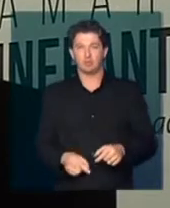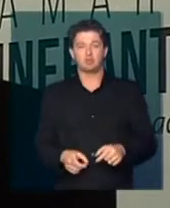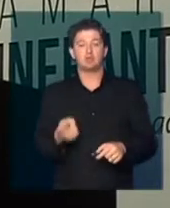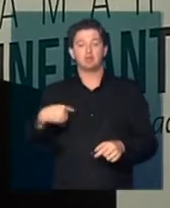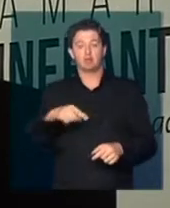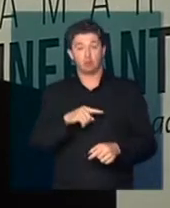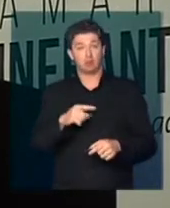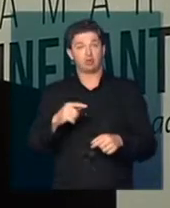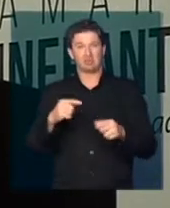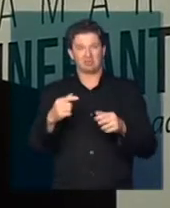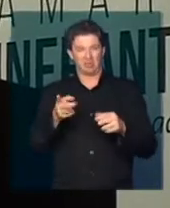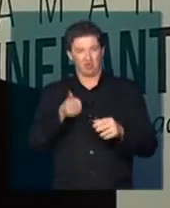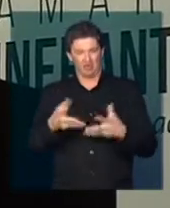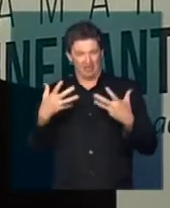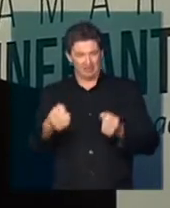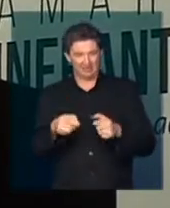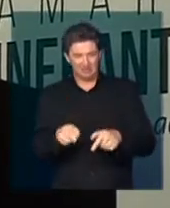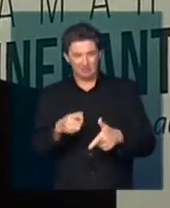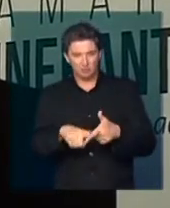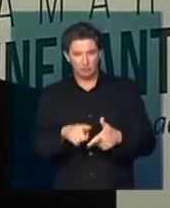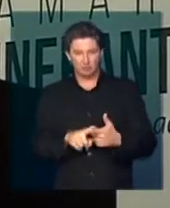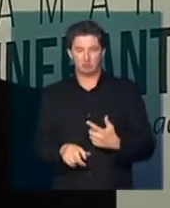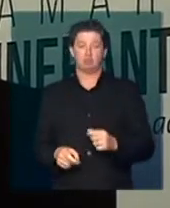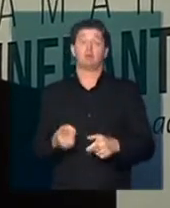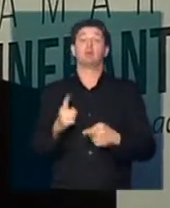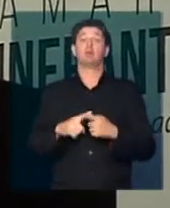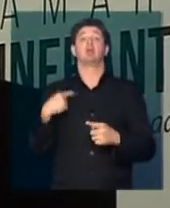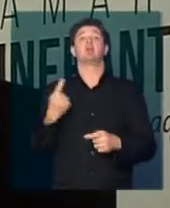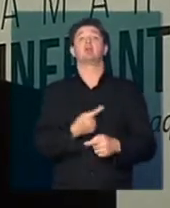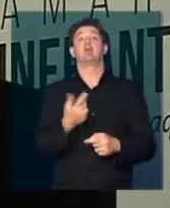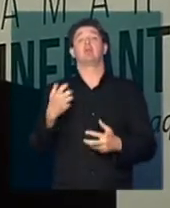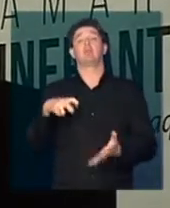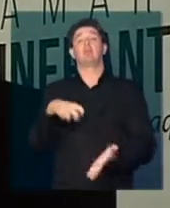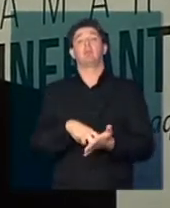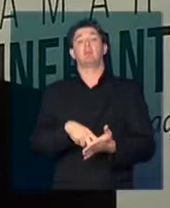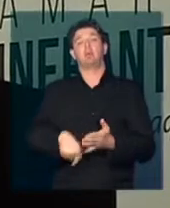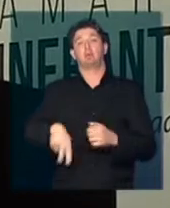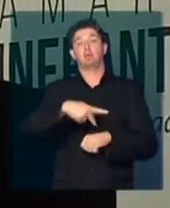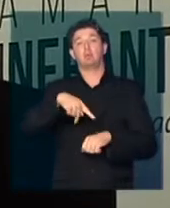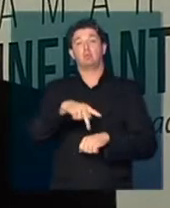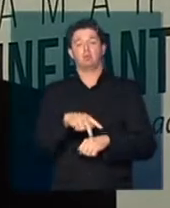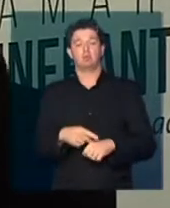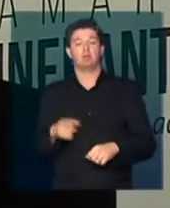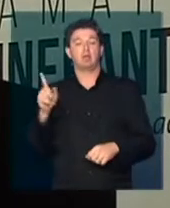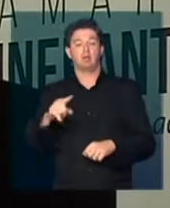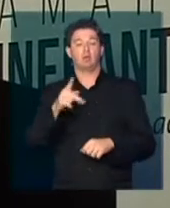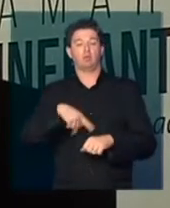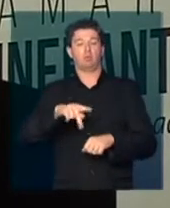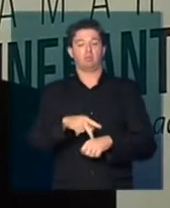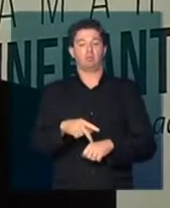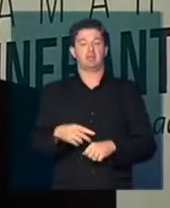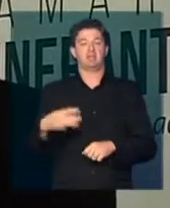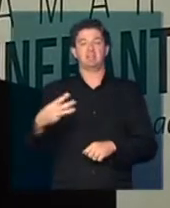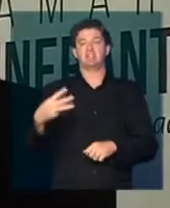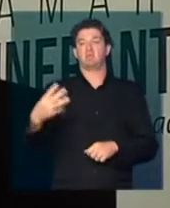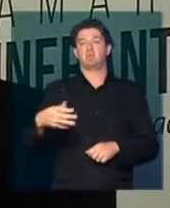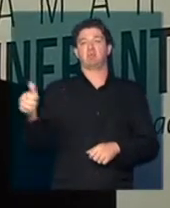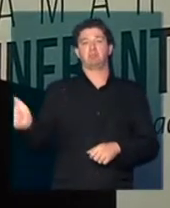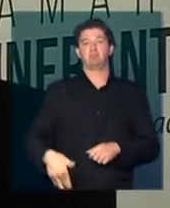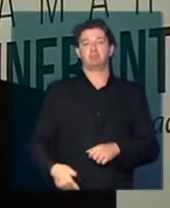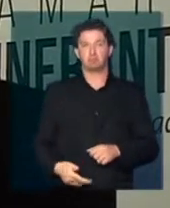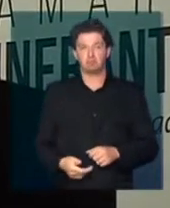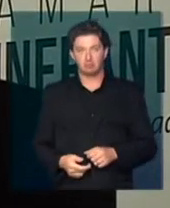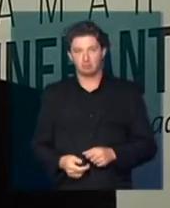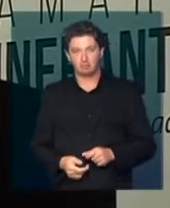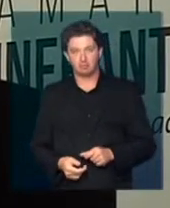sendo coniventes com eles, sob pena de estarmos condenando esse país a ser um país de terceira, quarta ou quinta